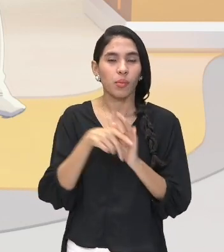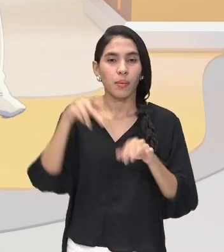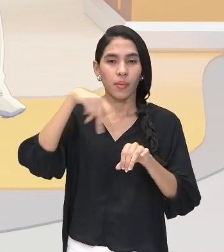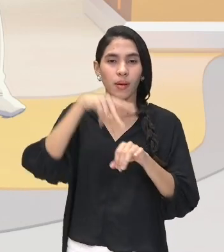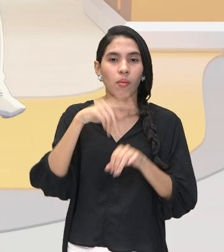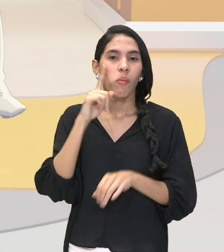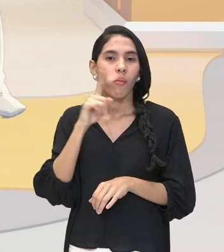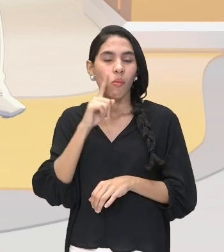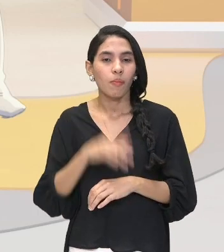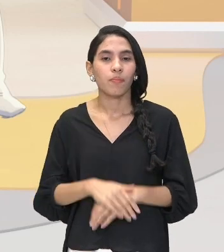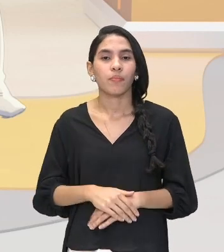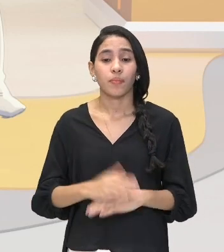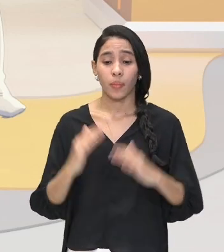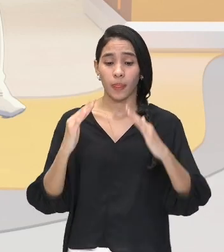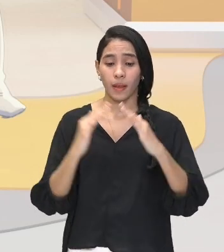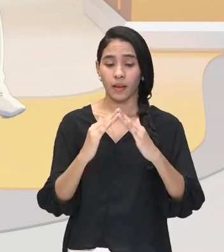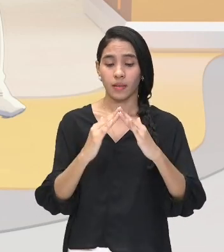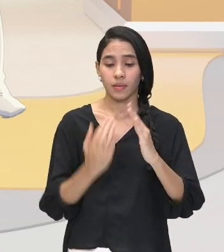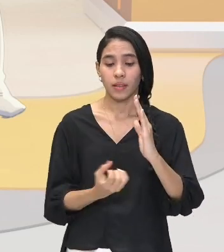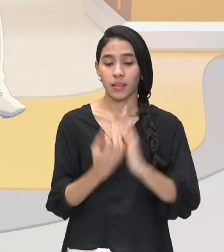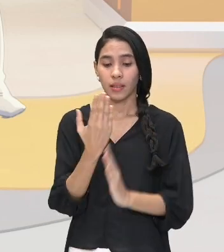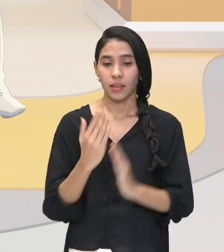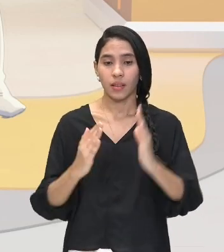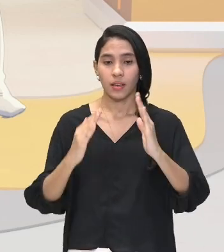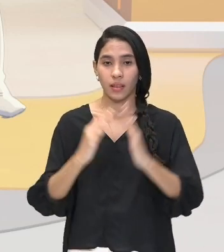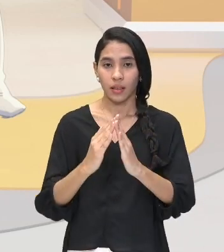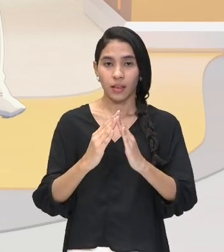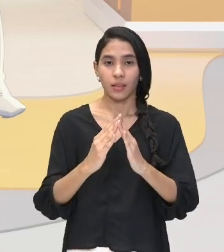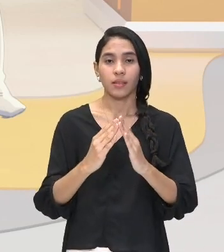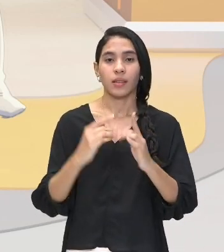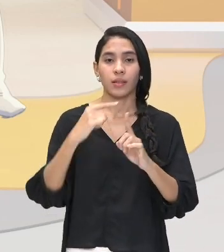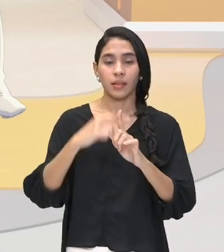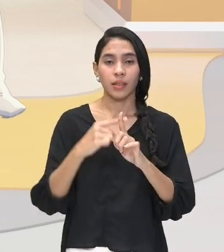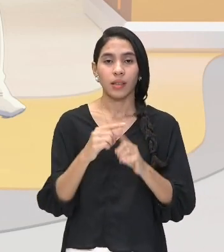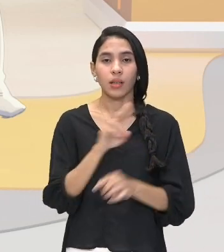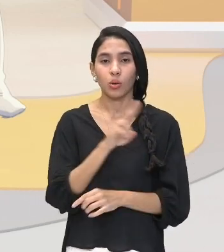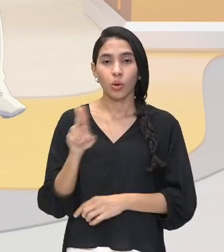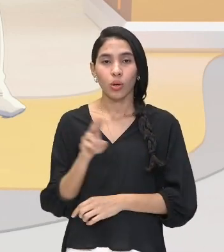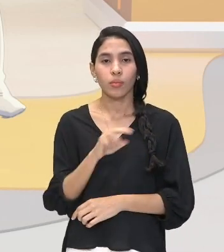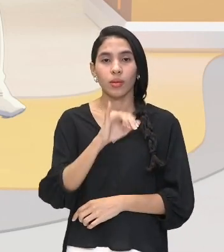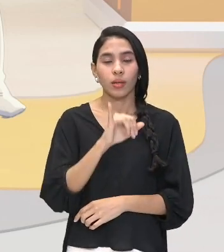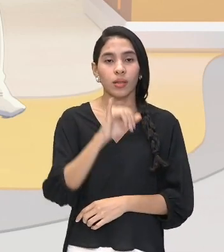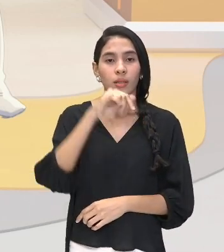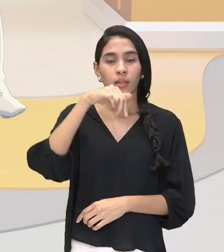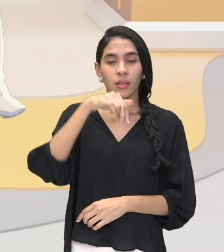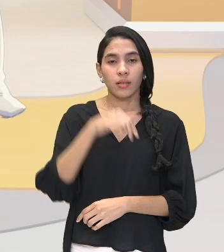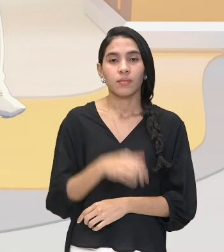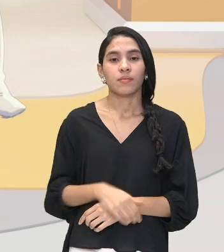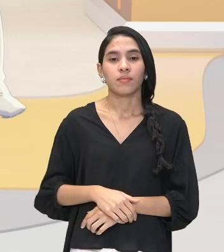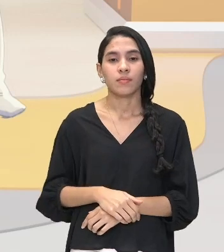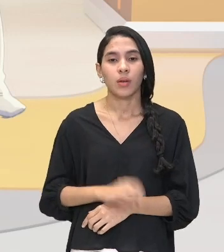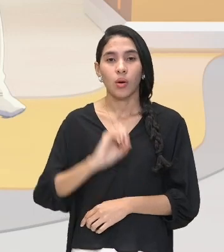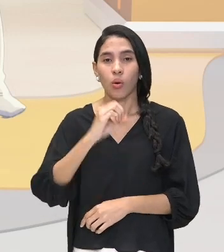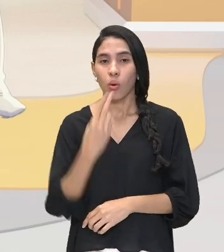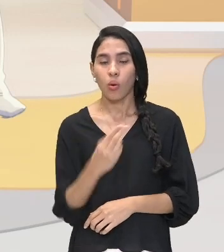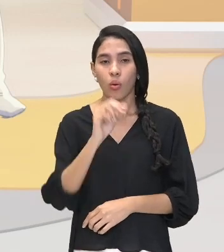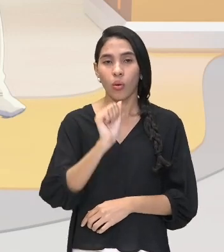Nacional, estabelecida durante esse período, foi chamada agora de Igreja da Inglaterra, ou